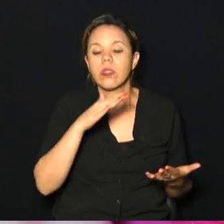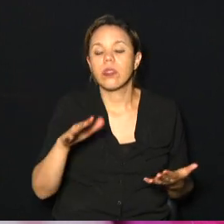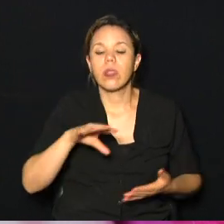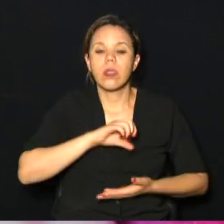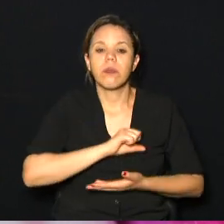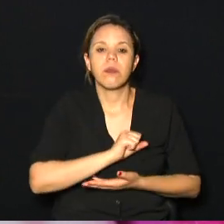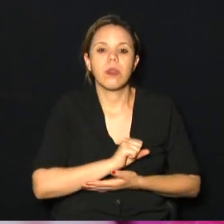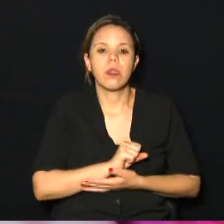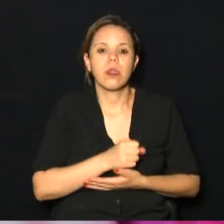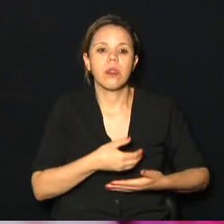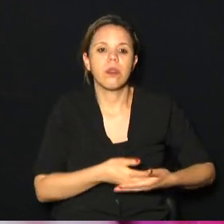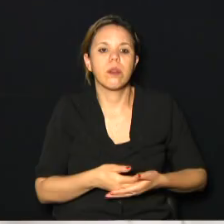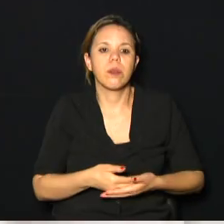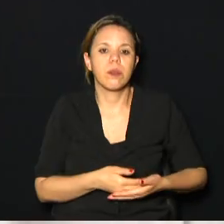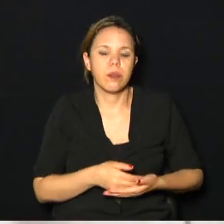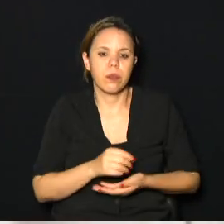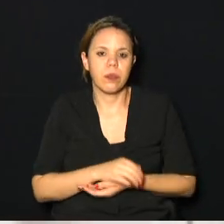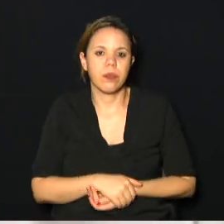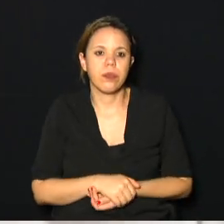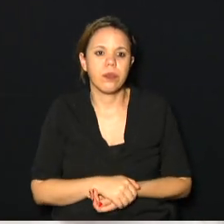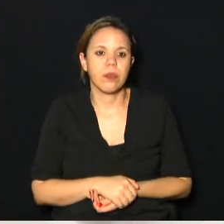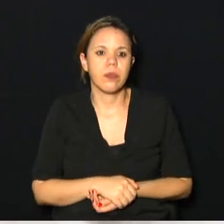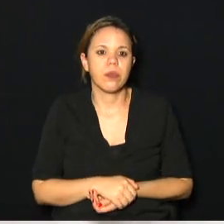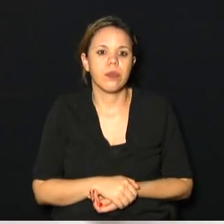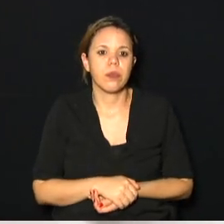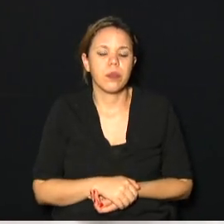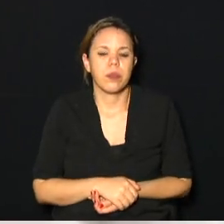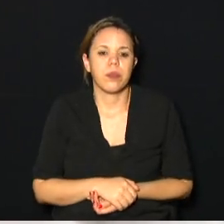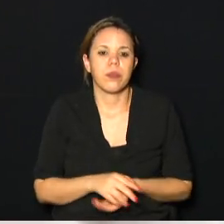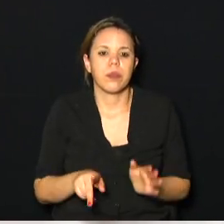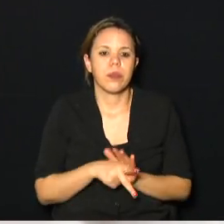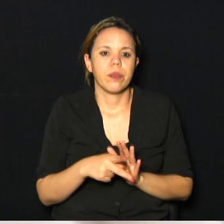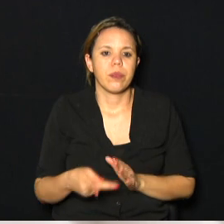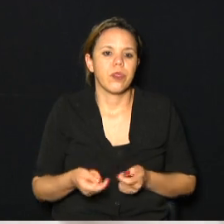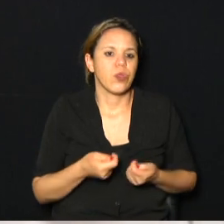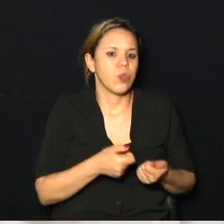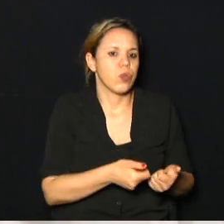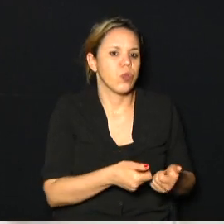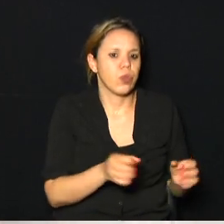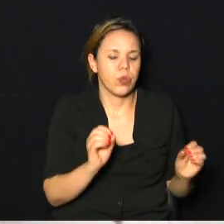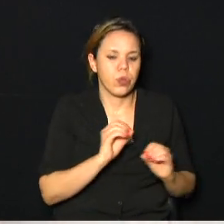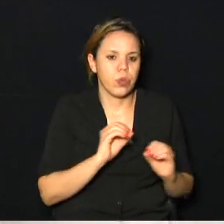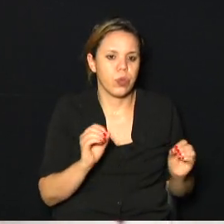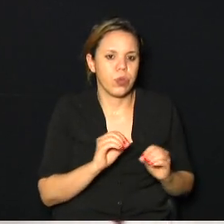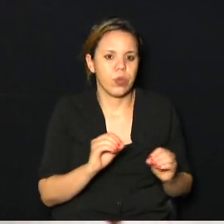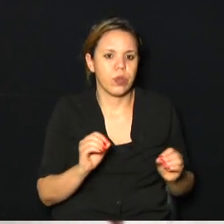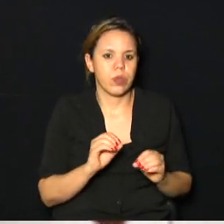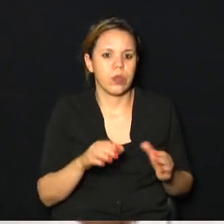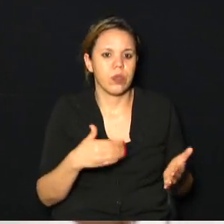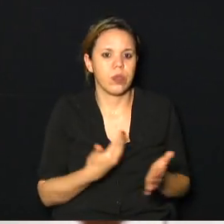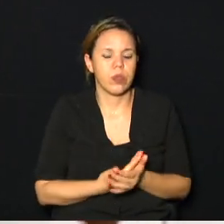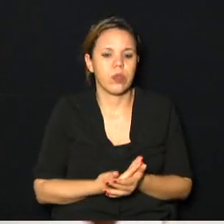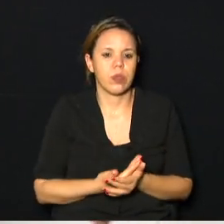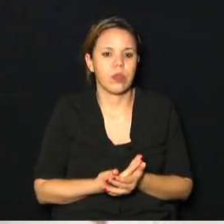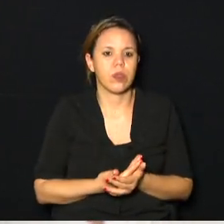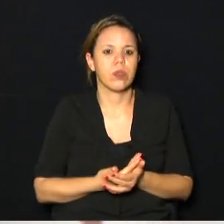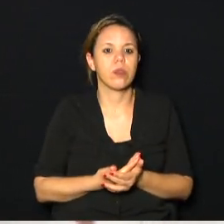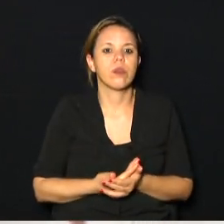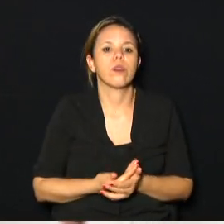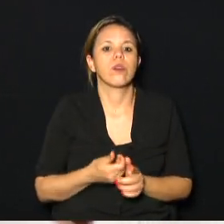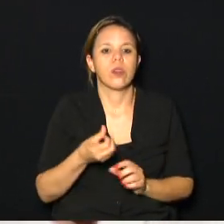ser amamentada pelo peito? A amamentação exclusiva, sem oferecer mais nada, é recomendada até o 6º mês de